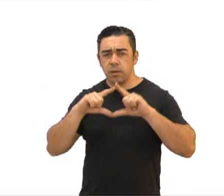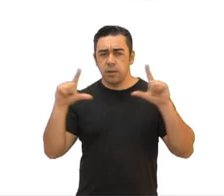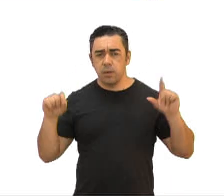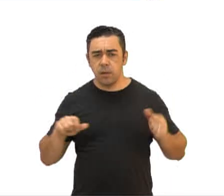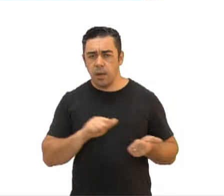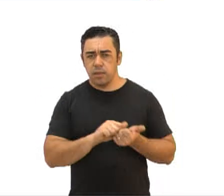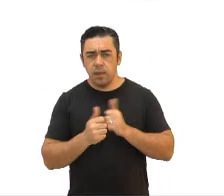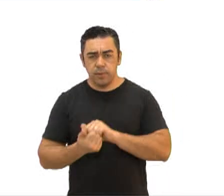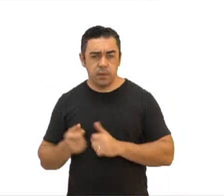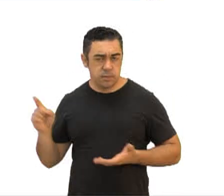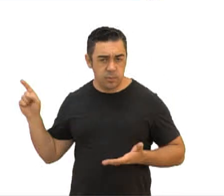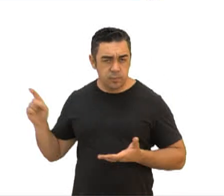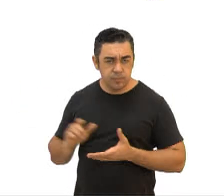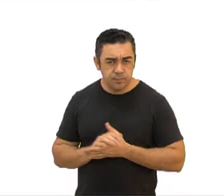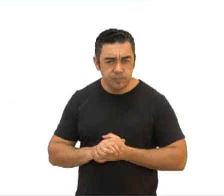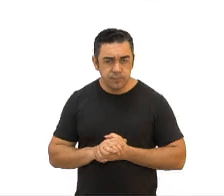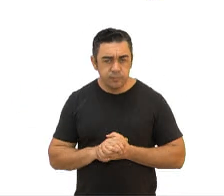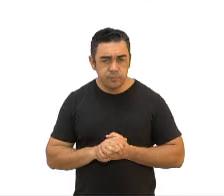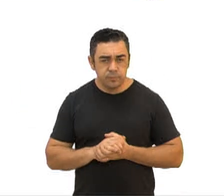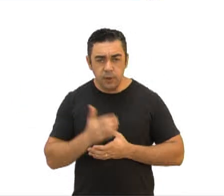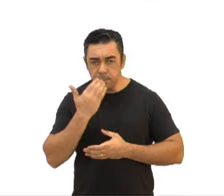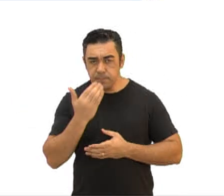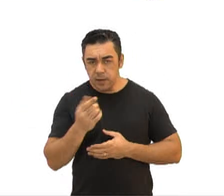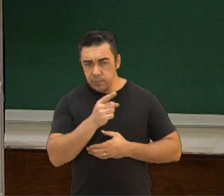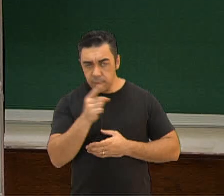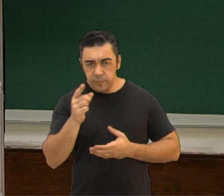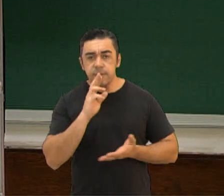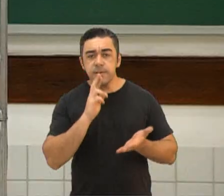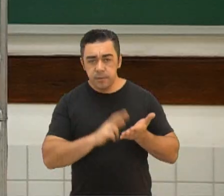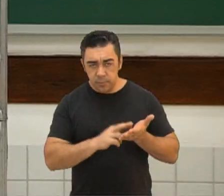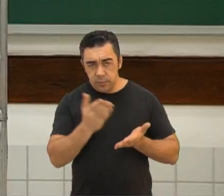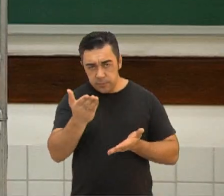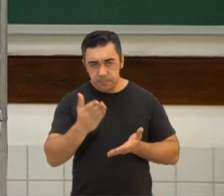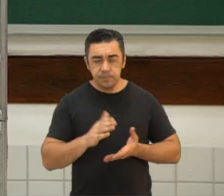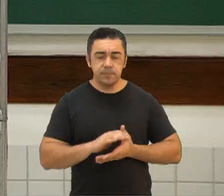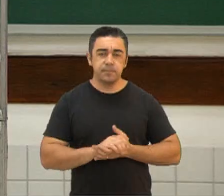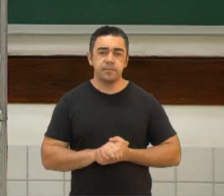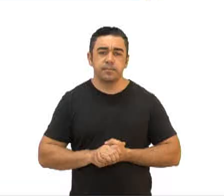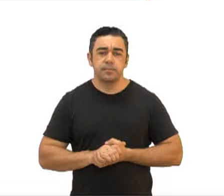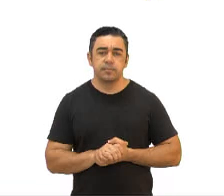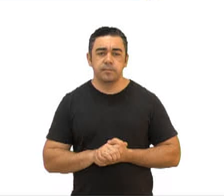adaptado do conto? Tá? Então, vou pedir para vocês responderem aí essa questão.